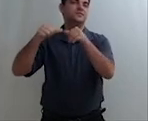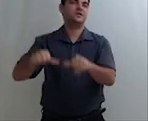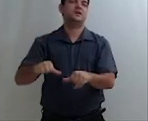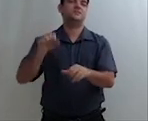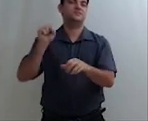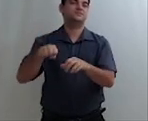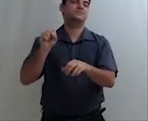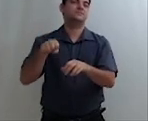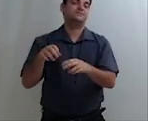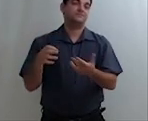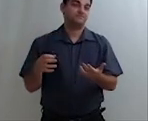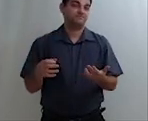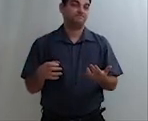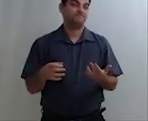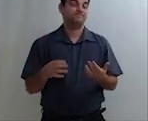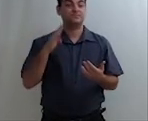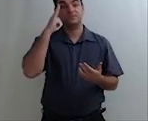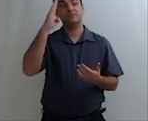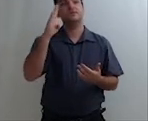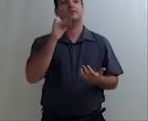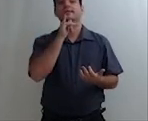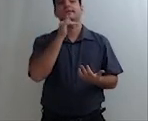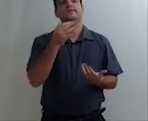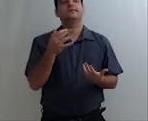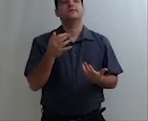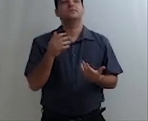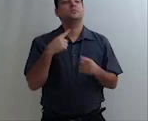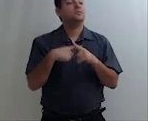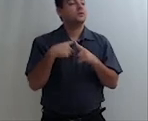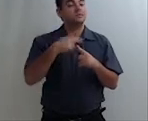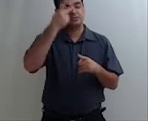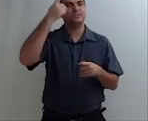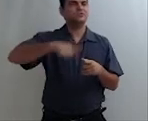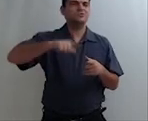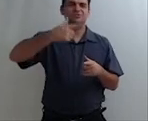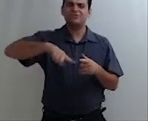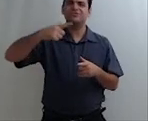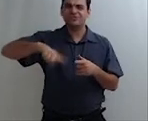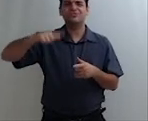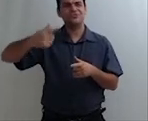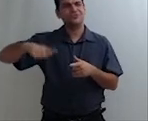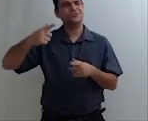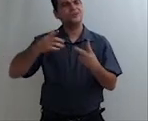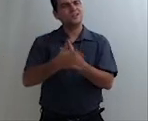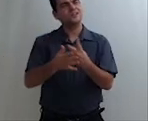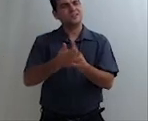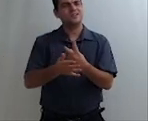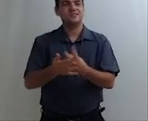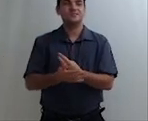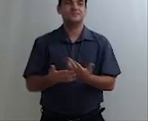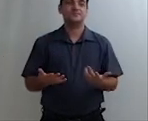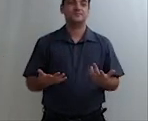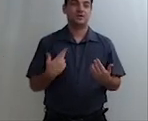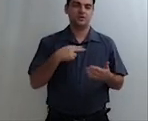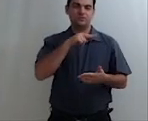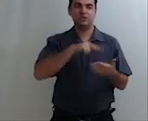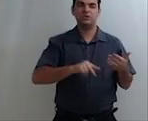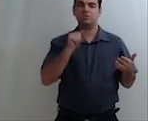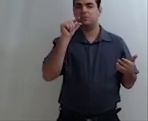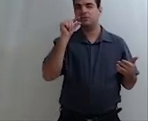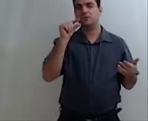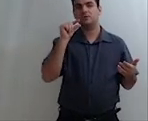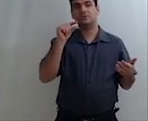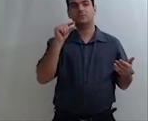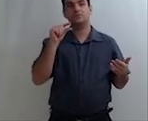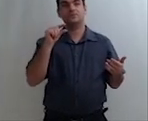preventiva Especialmente quando se refere a reiteração delitiva eu peço venha para ler aqui uma parte do parecer quando